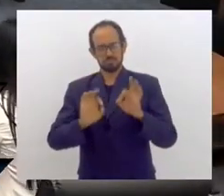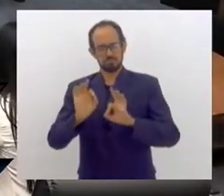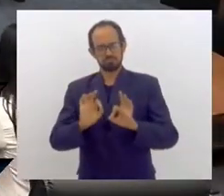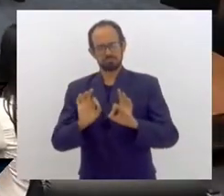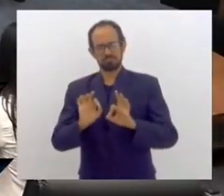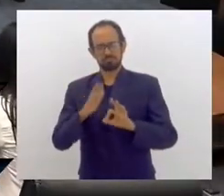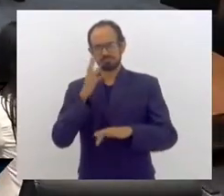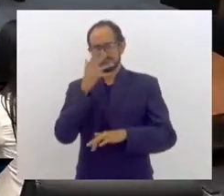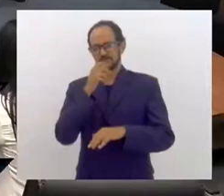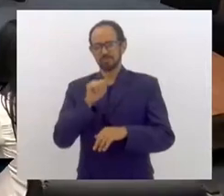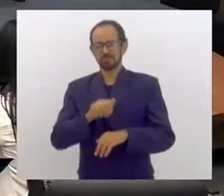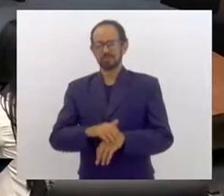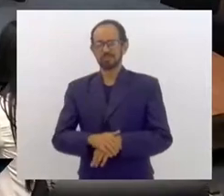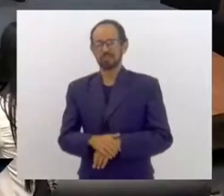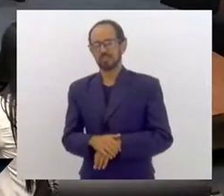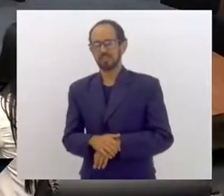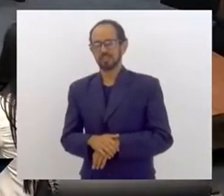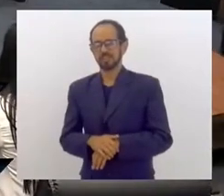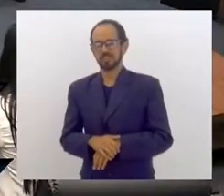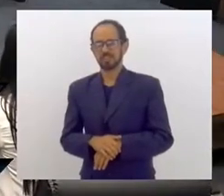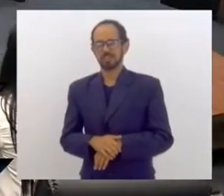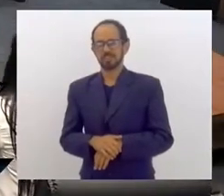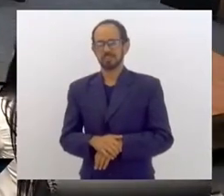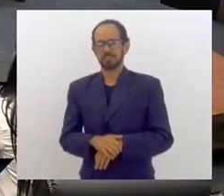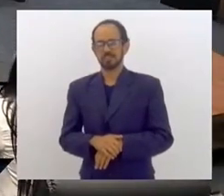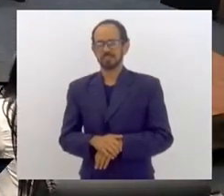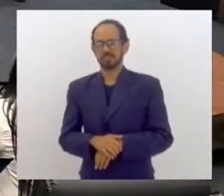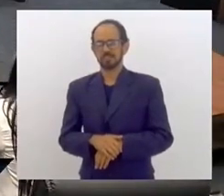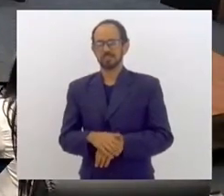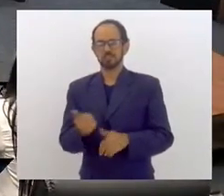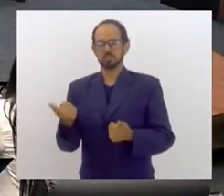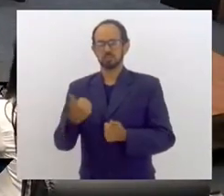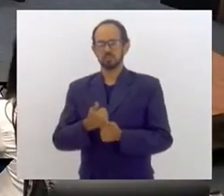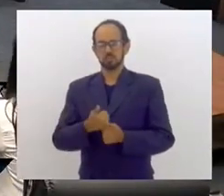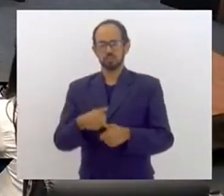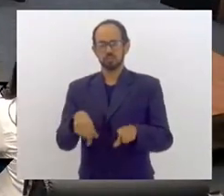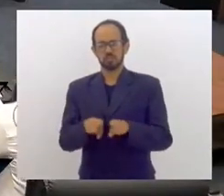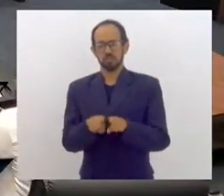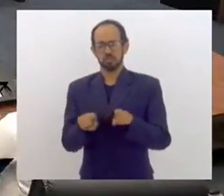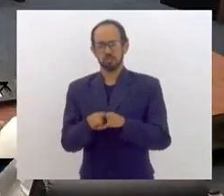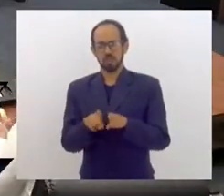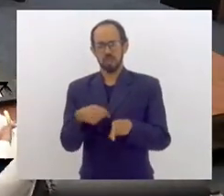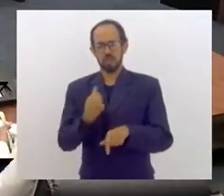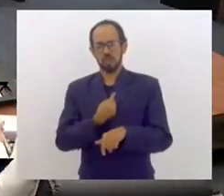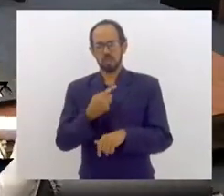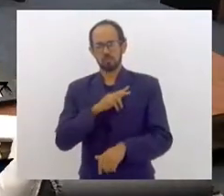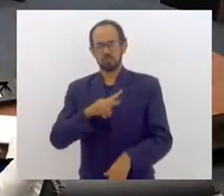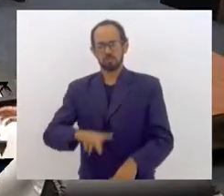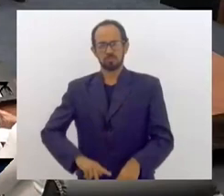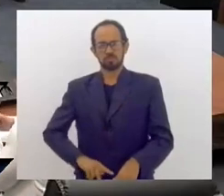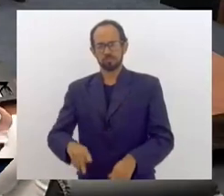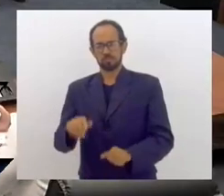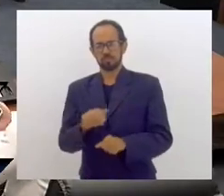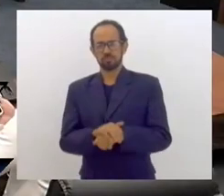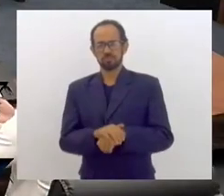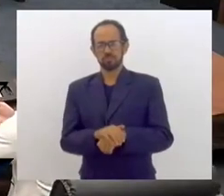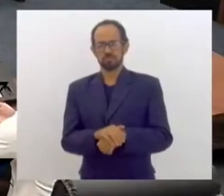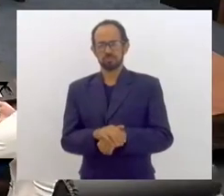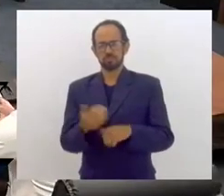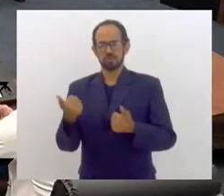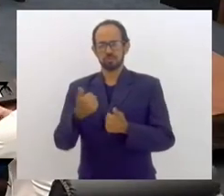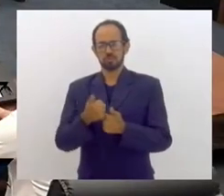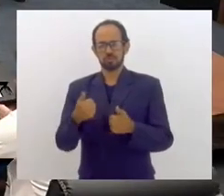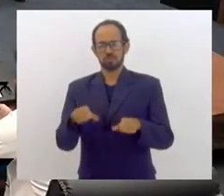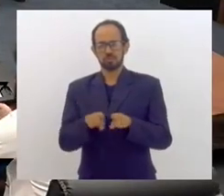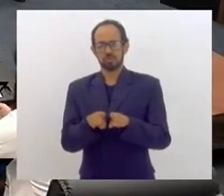sempre bonita aí. Nossa, está sempre substituindo também o nosso presidente, né? E